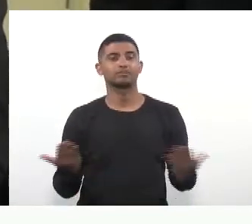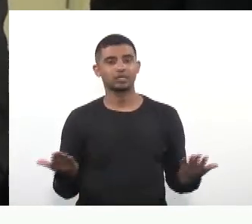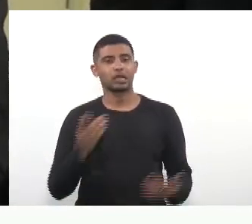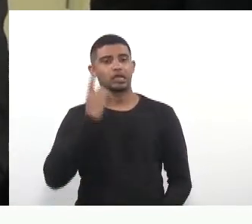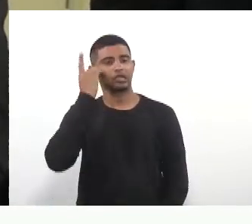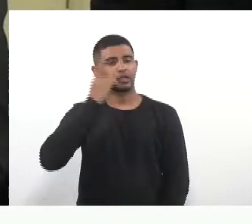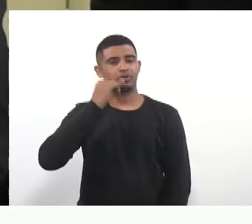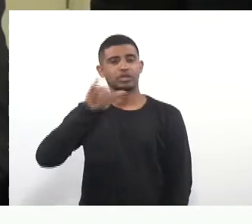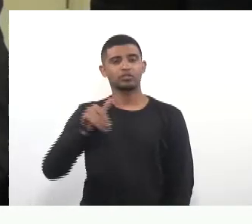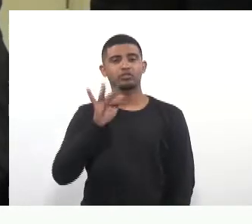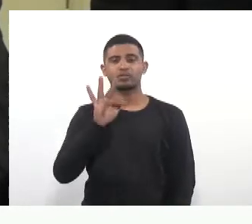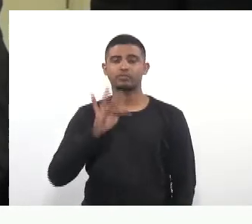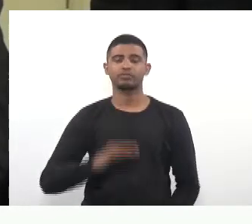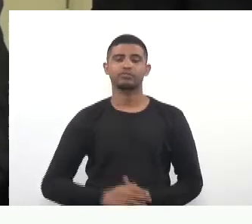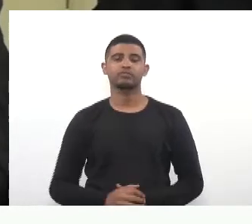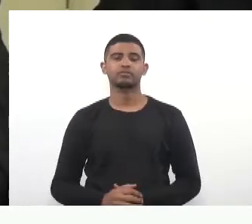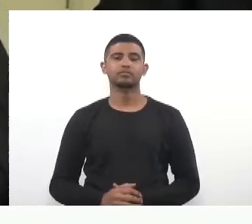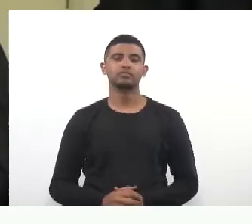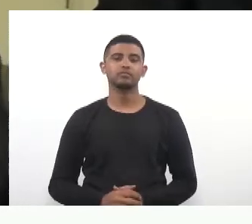deputado Jorge Felipe Neto.